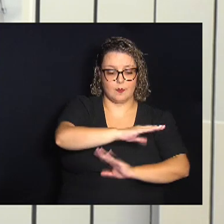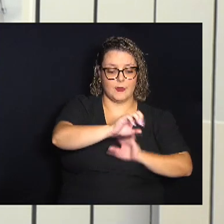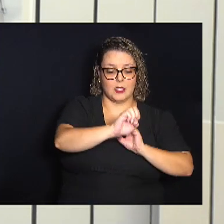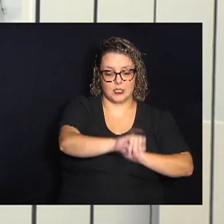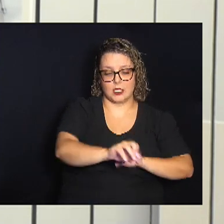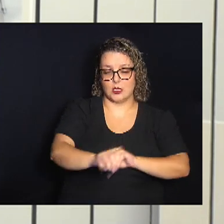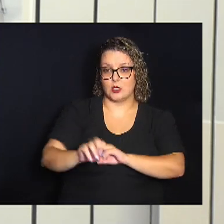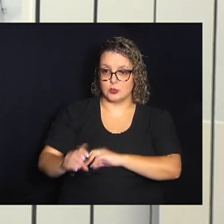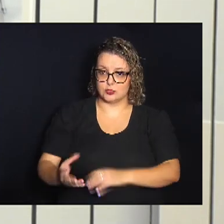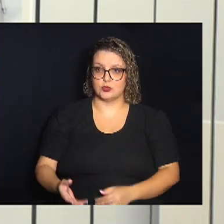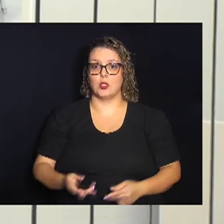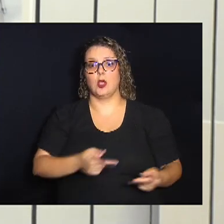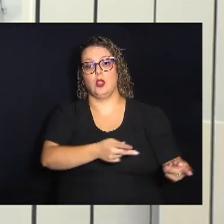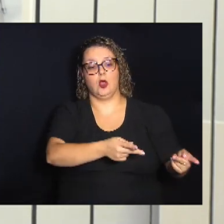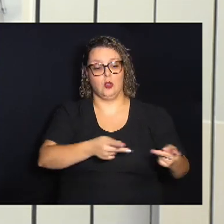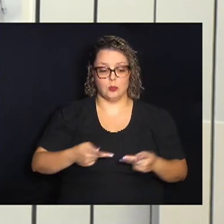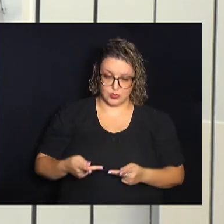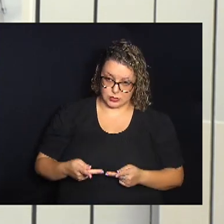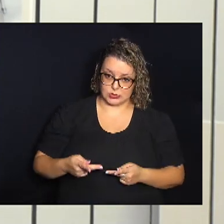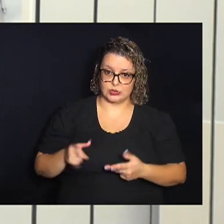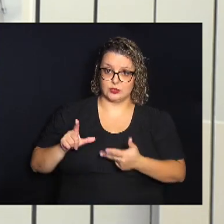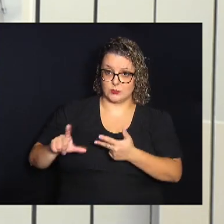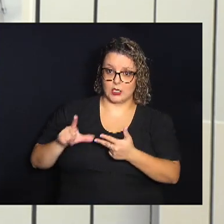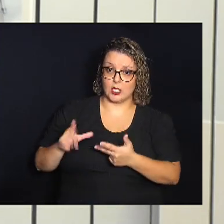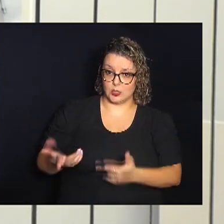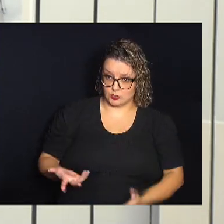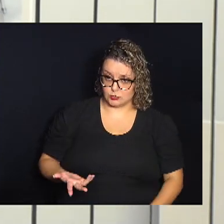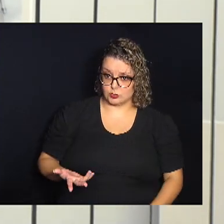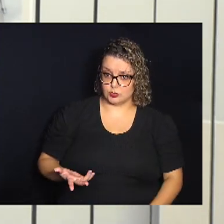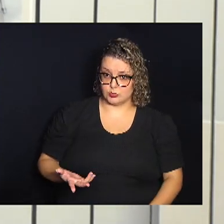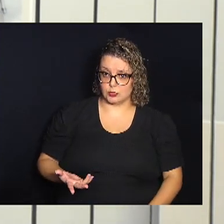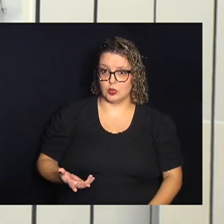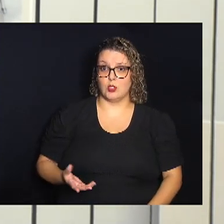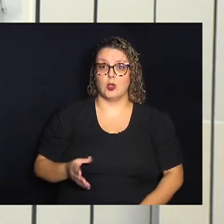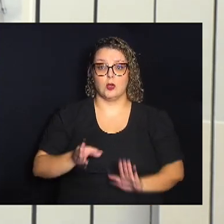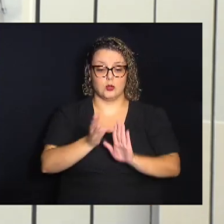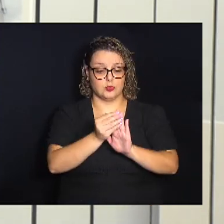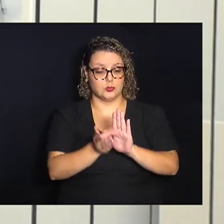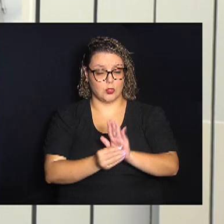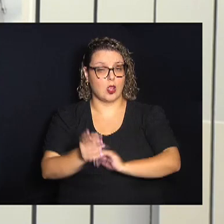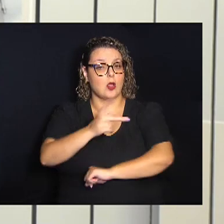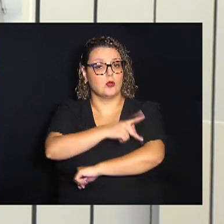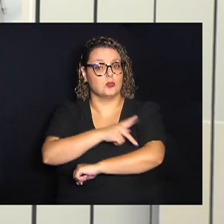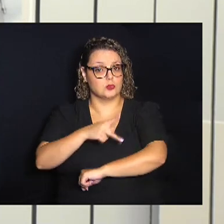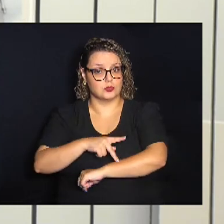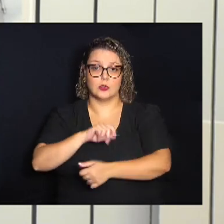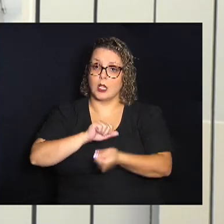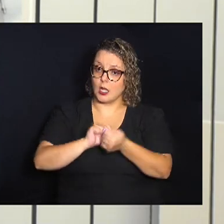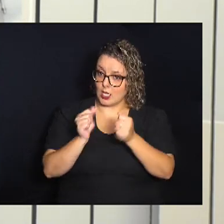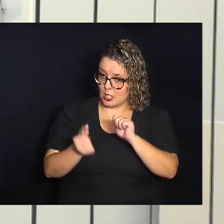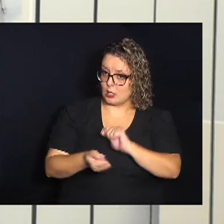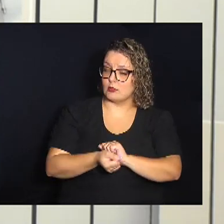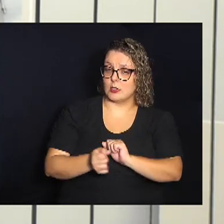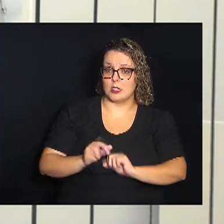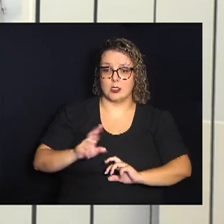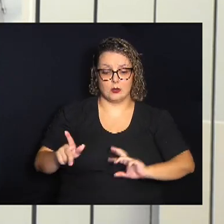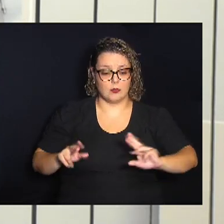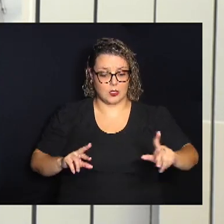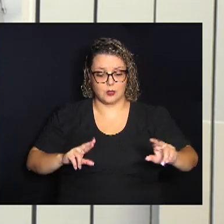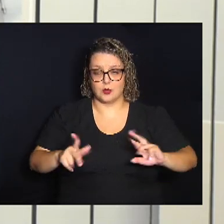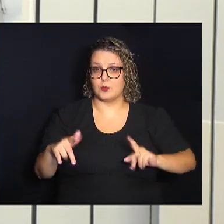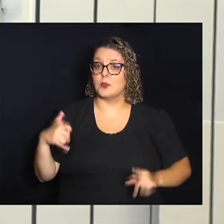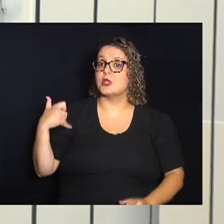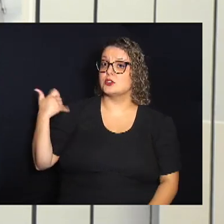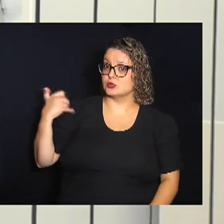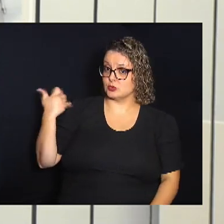de visitas guiadas ao Legislativo e com conteúdo pedagógico adequado às diferentes faixas